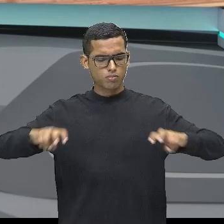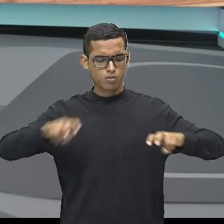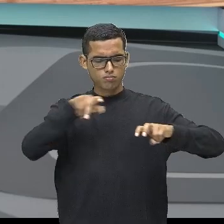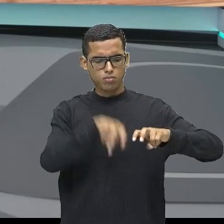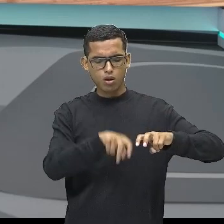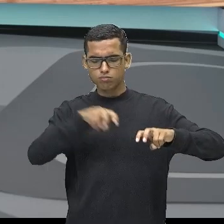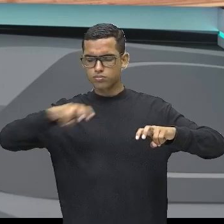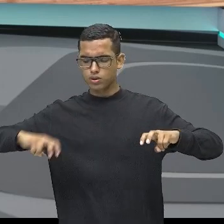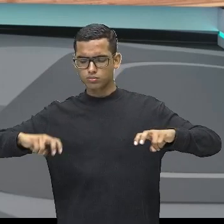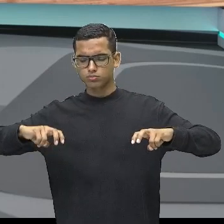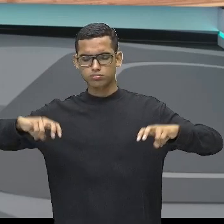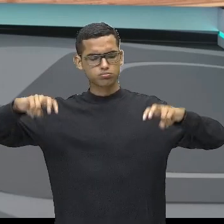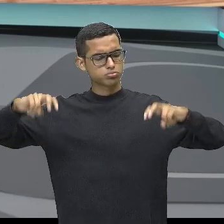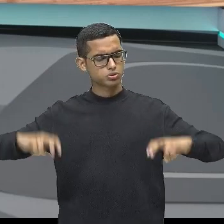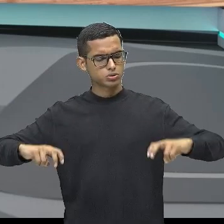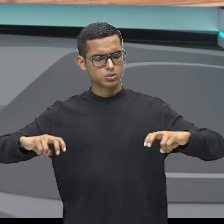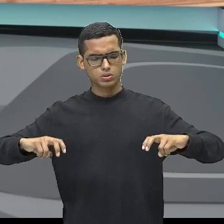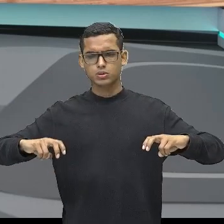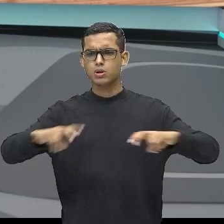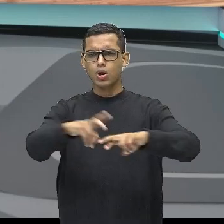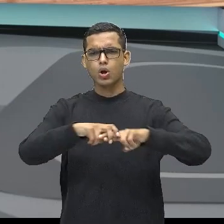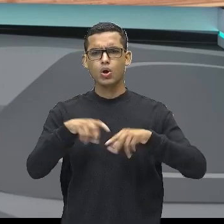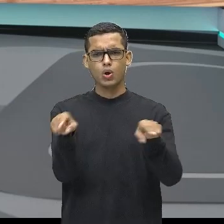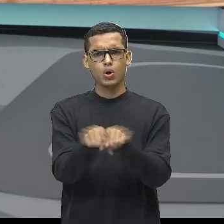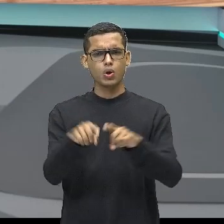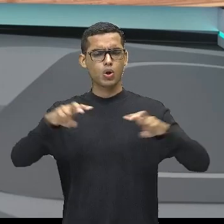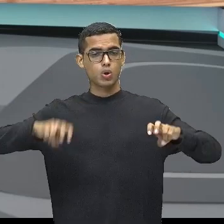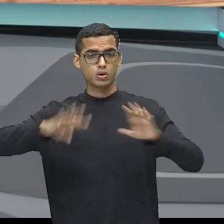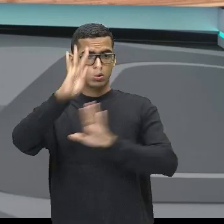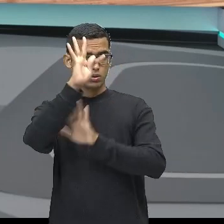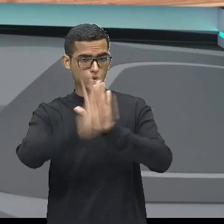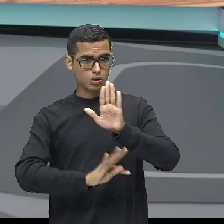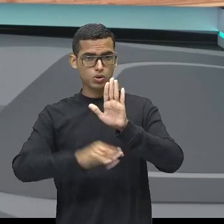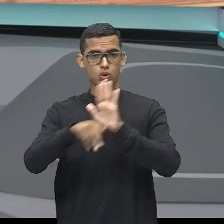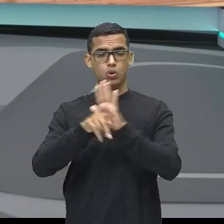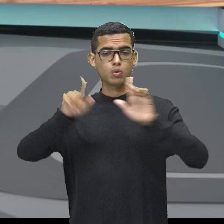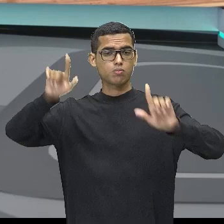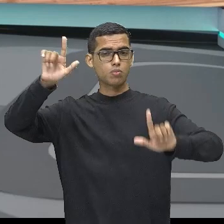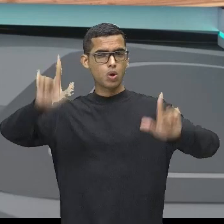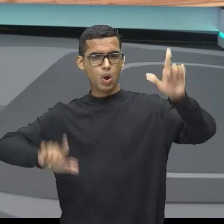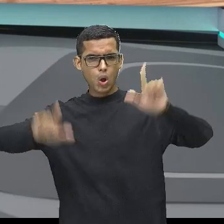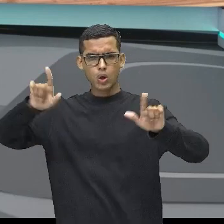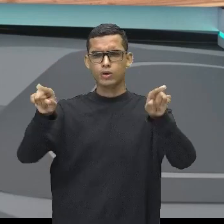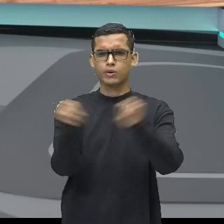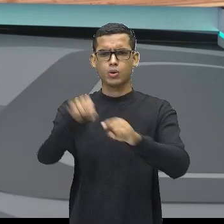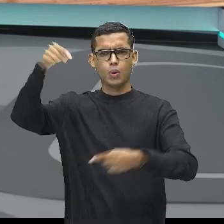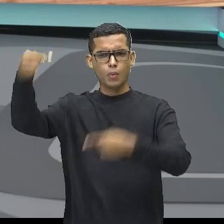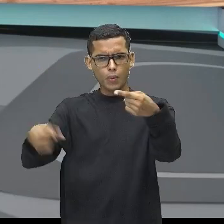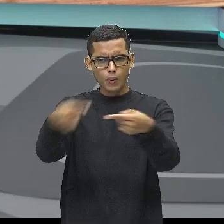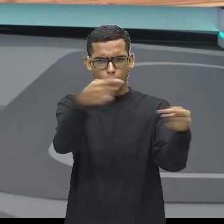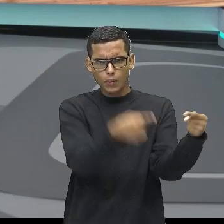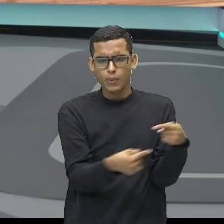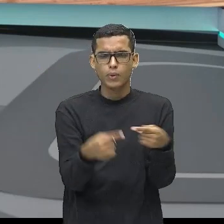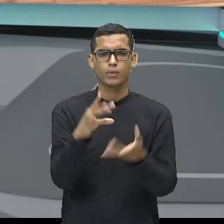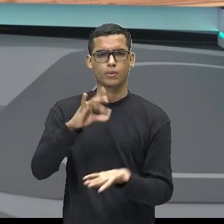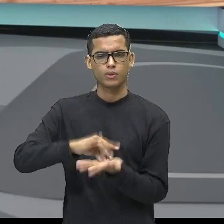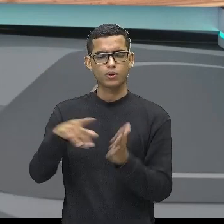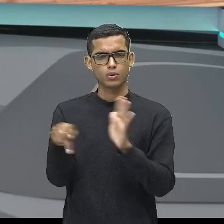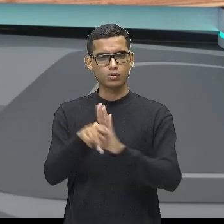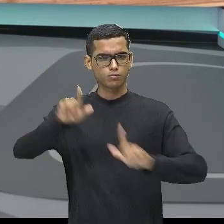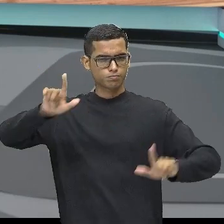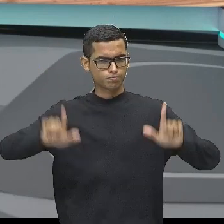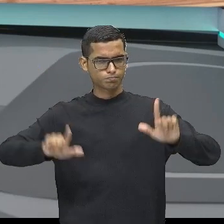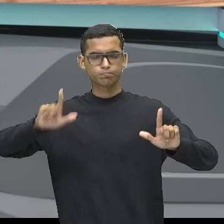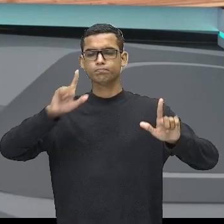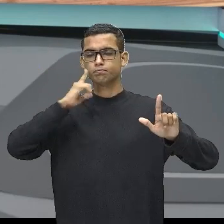de frente para o outro, e por ser um texto, certo, televisionado, um debate que ocorreu na forma televisiva,